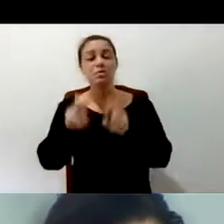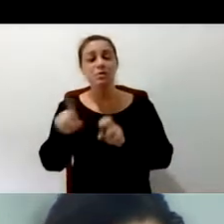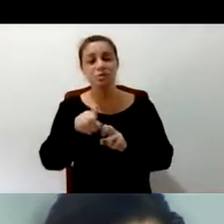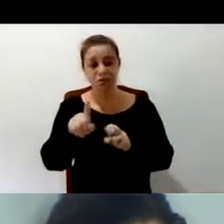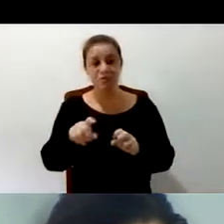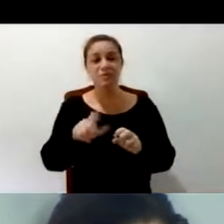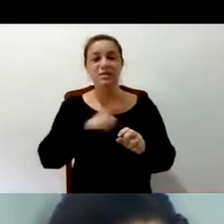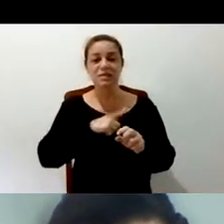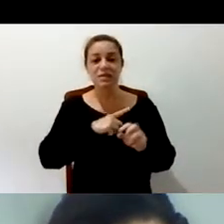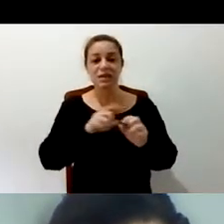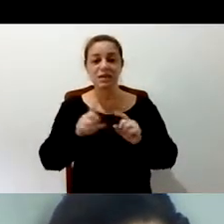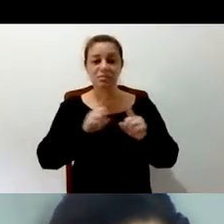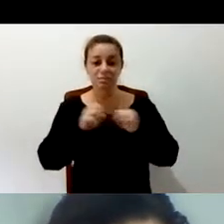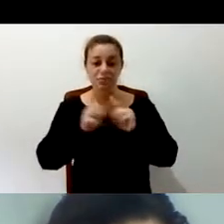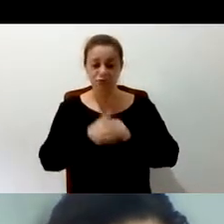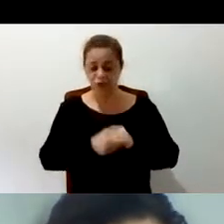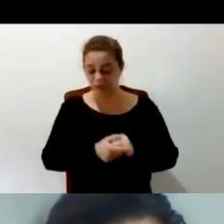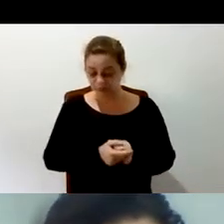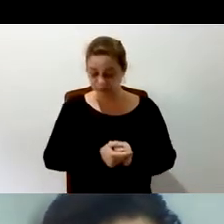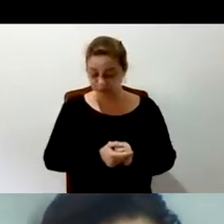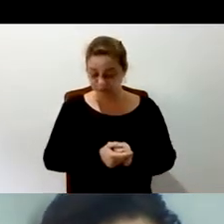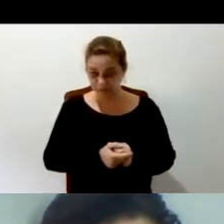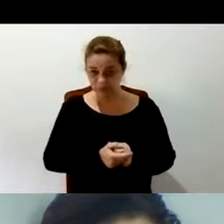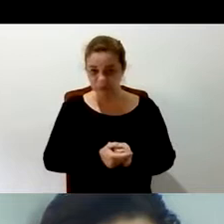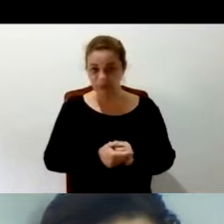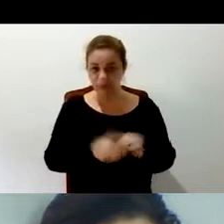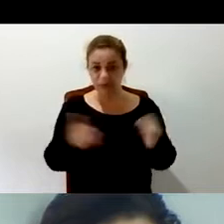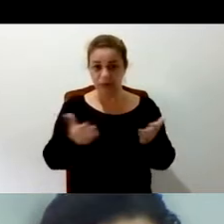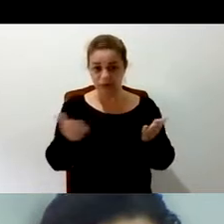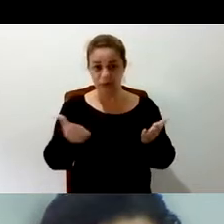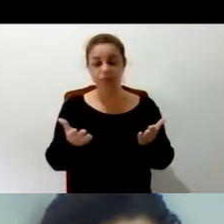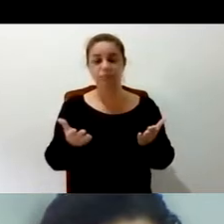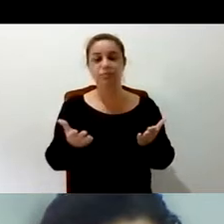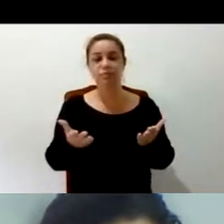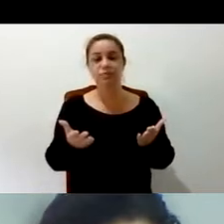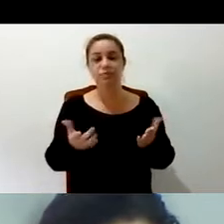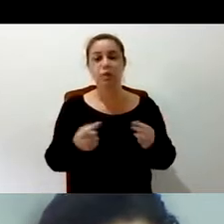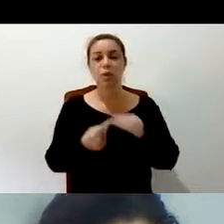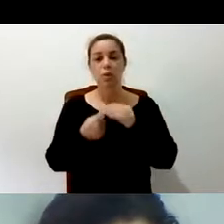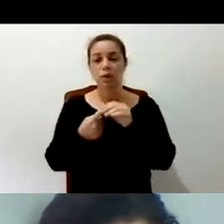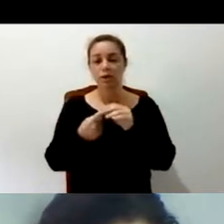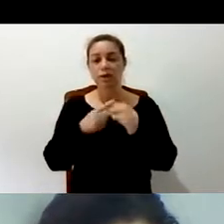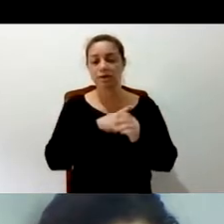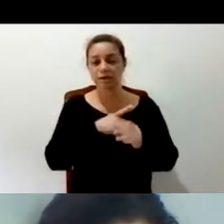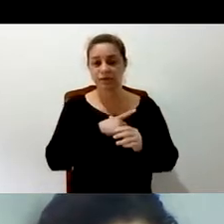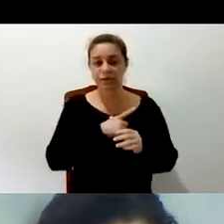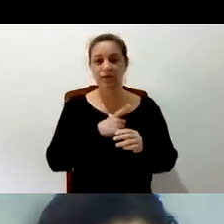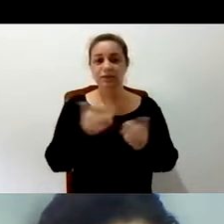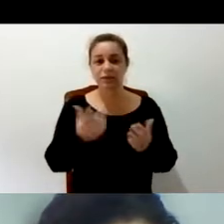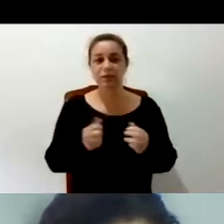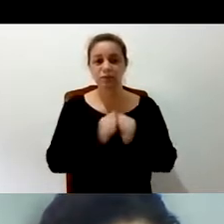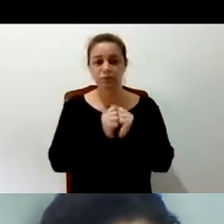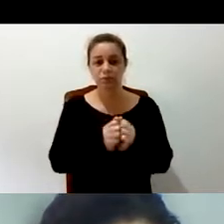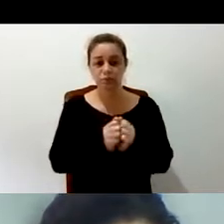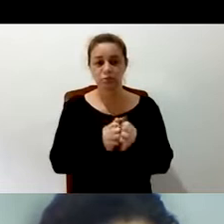Nessa rodada ficou a... Acho que a única aqui que está com... Que já qualificou, que está mais